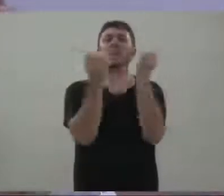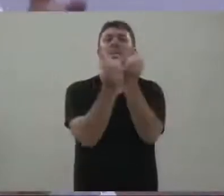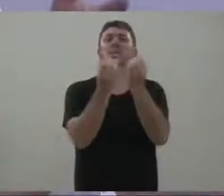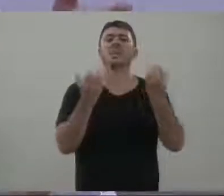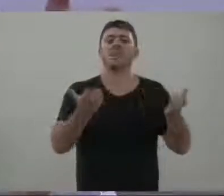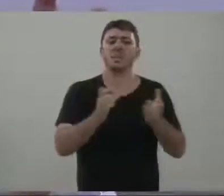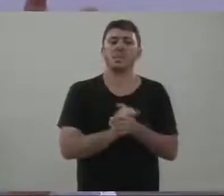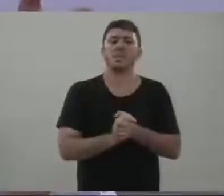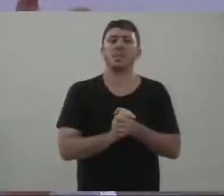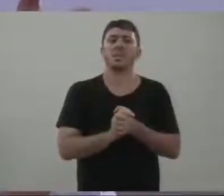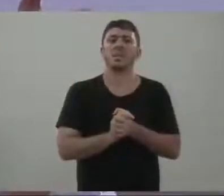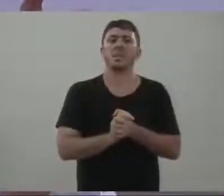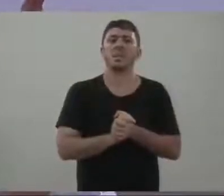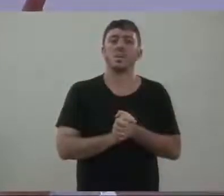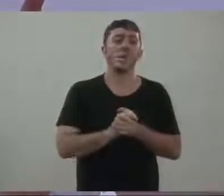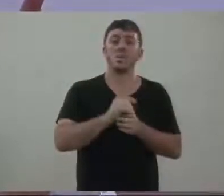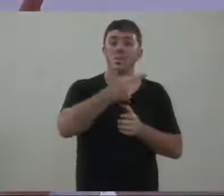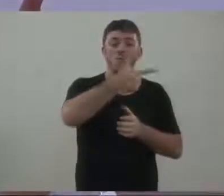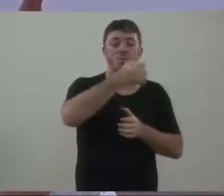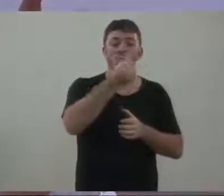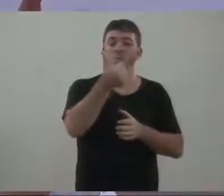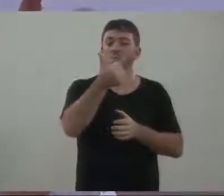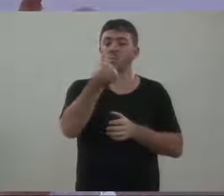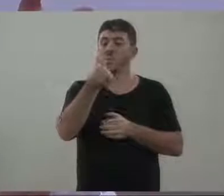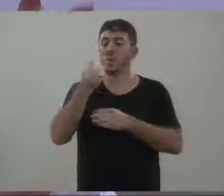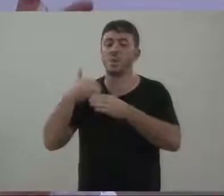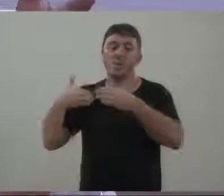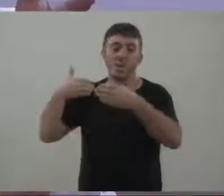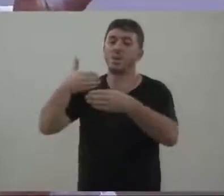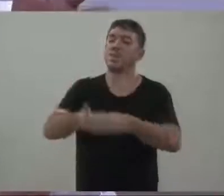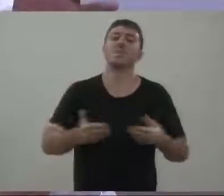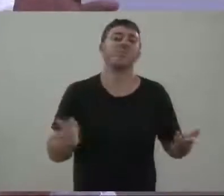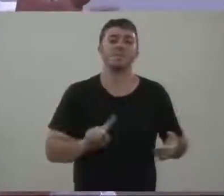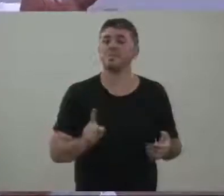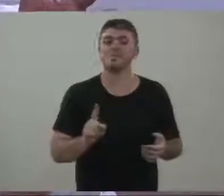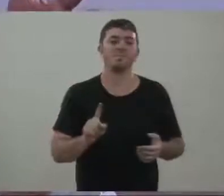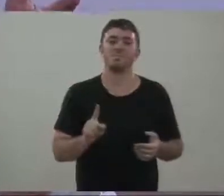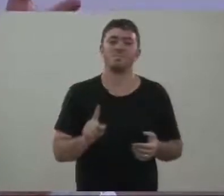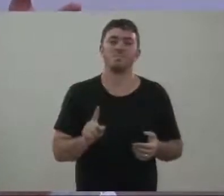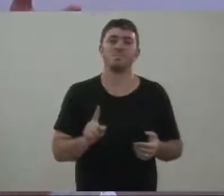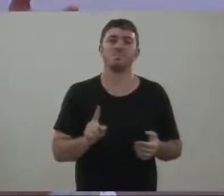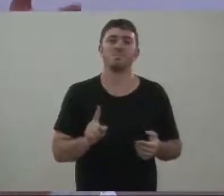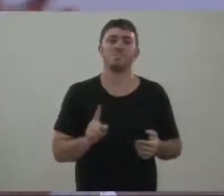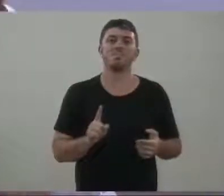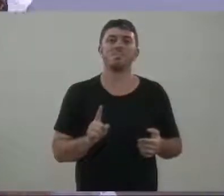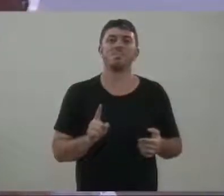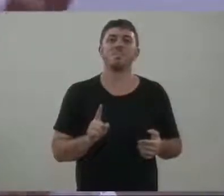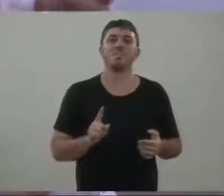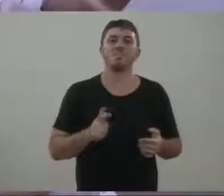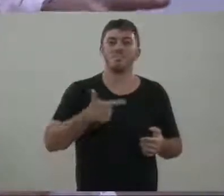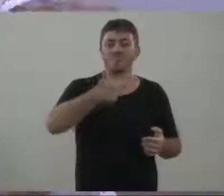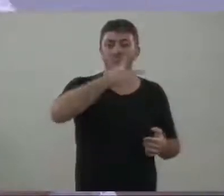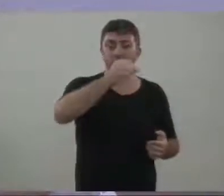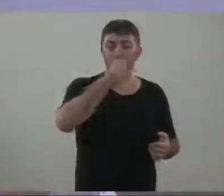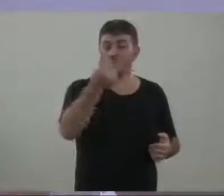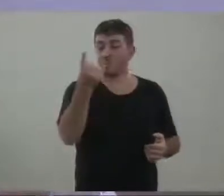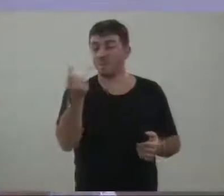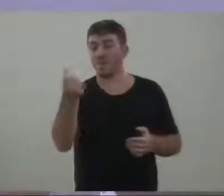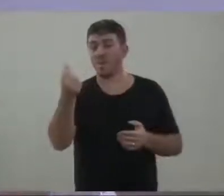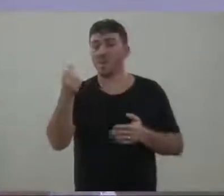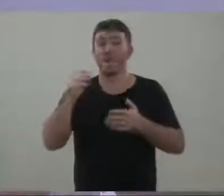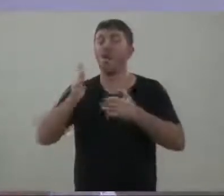houve 2016 em diante, não. Porque se fosse só de 2016 em diante, poderia apagar toda a